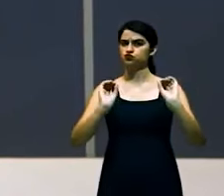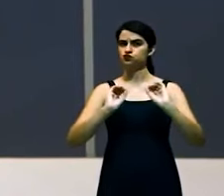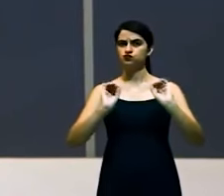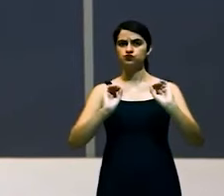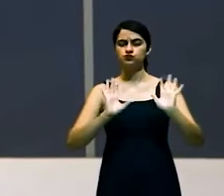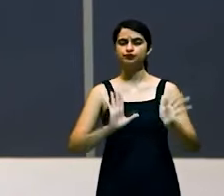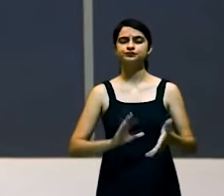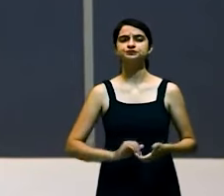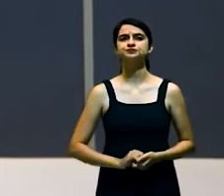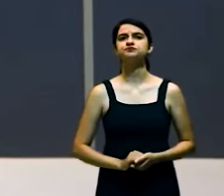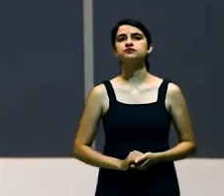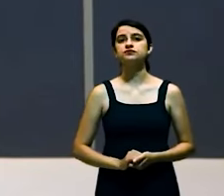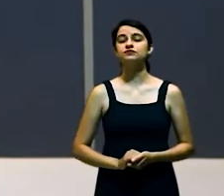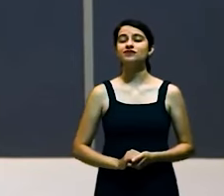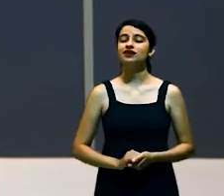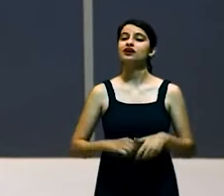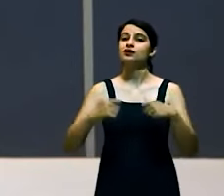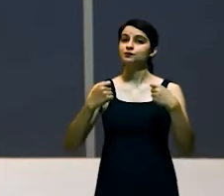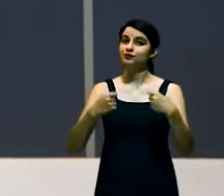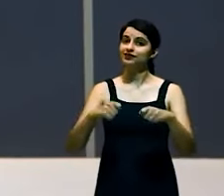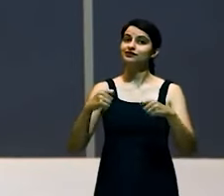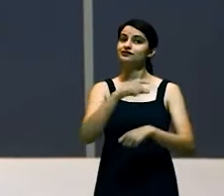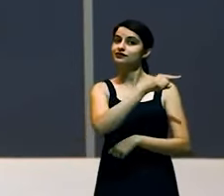E isso tem que ficar bem claro.